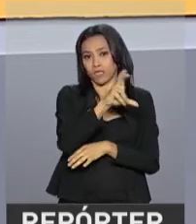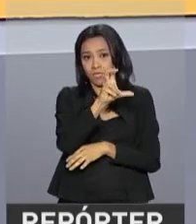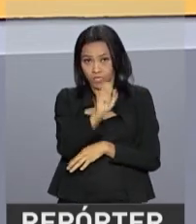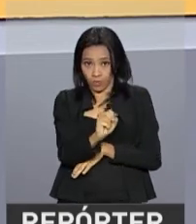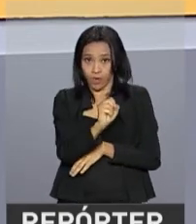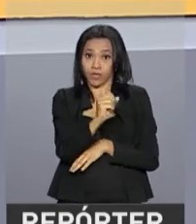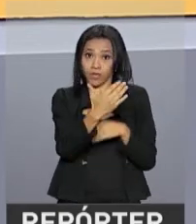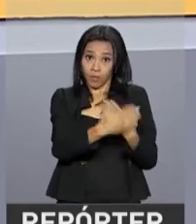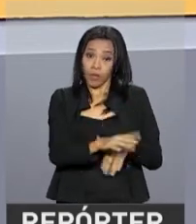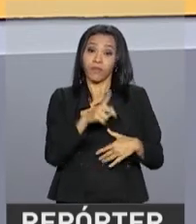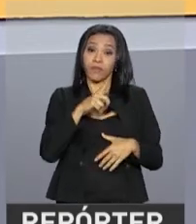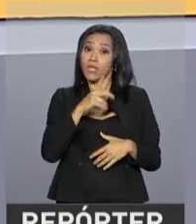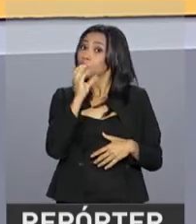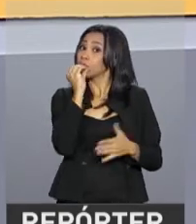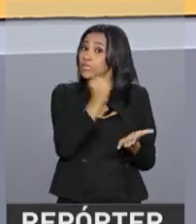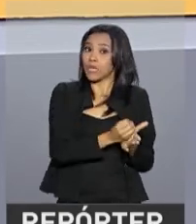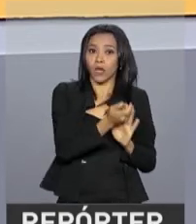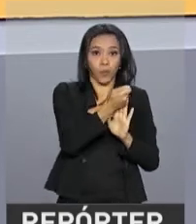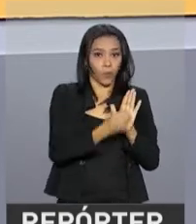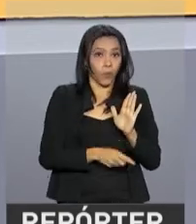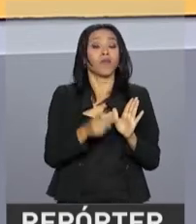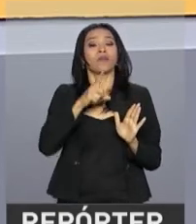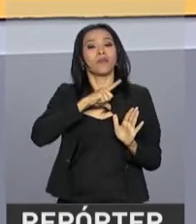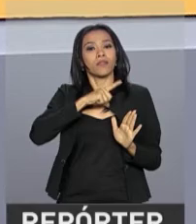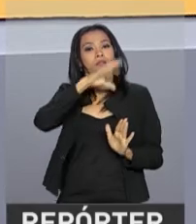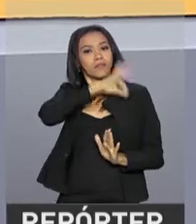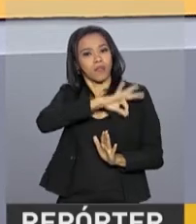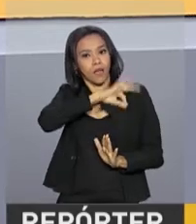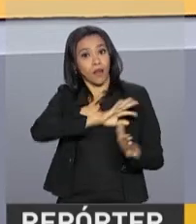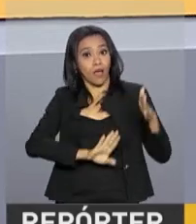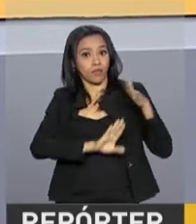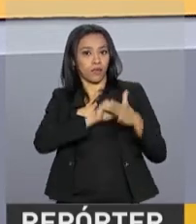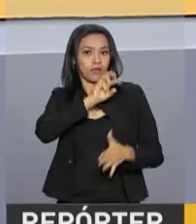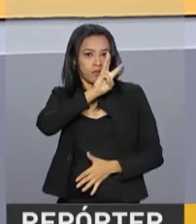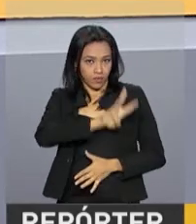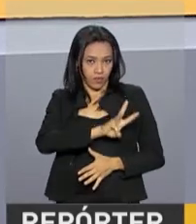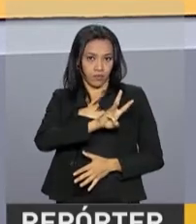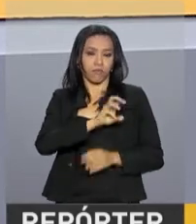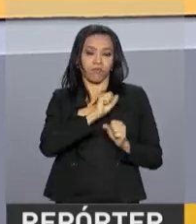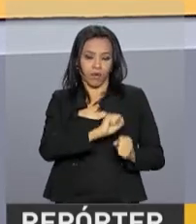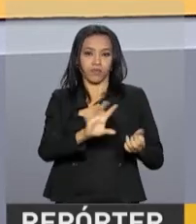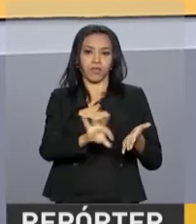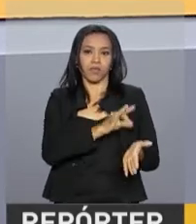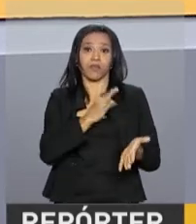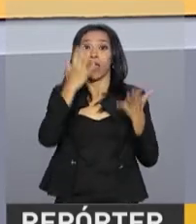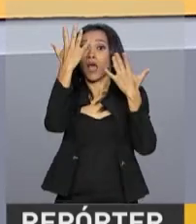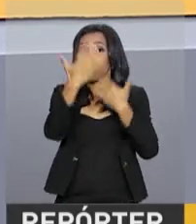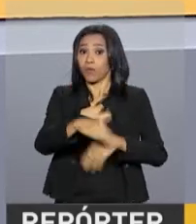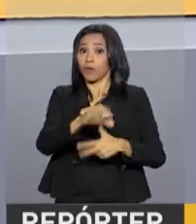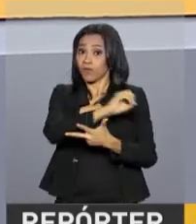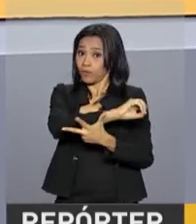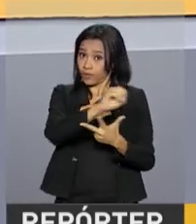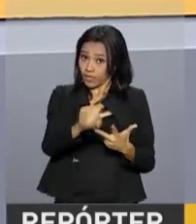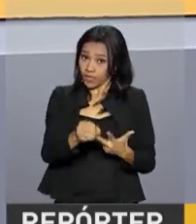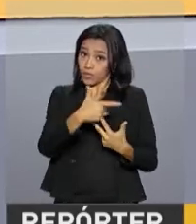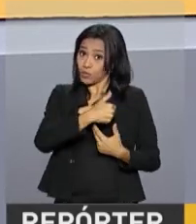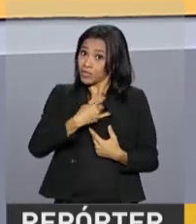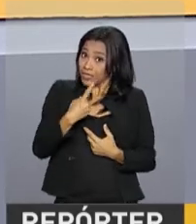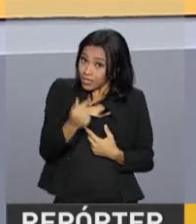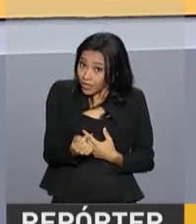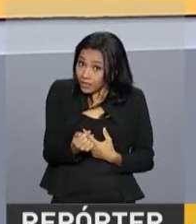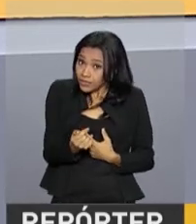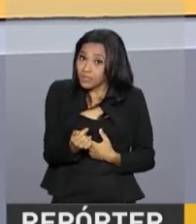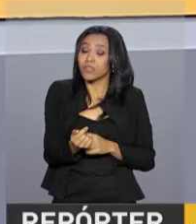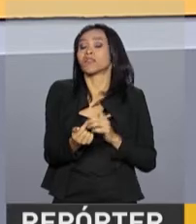e têm renda familiar mensal por pessoa de três salários mínimos à prova essa o enem 2017 as inscrições